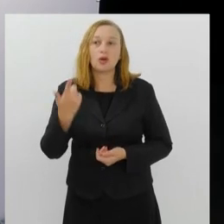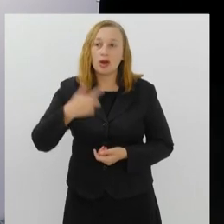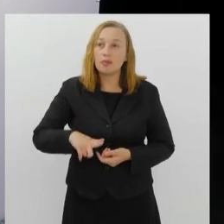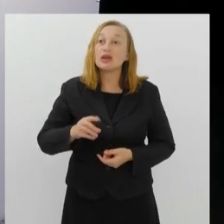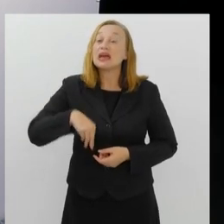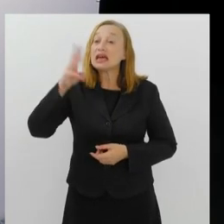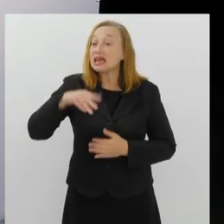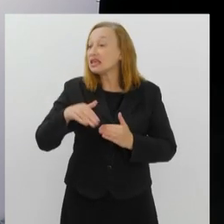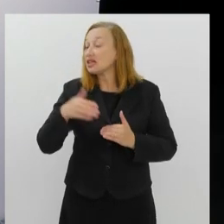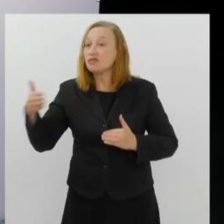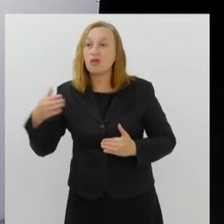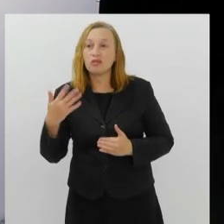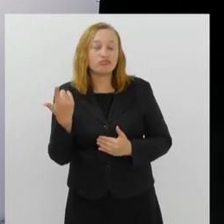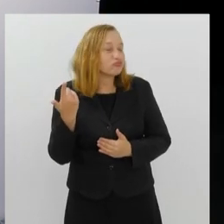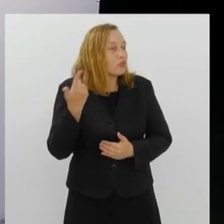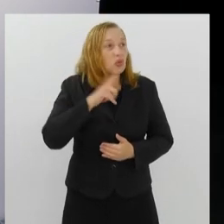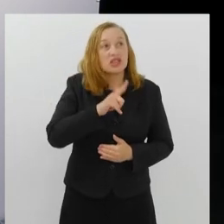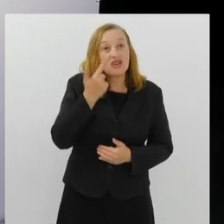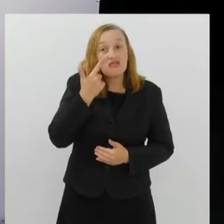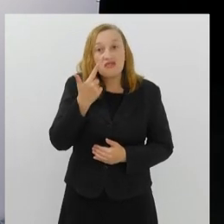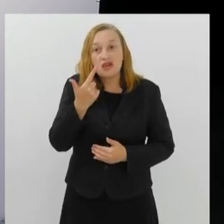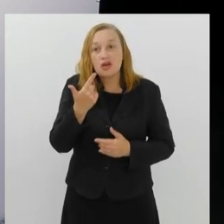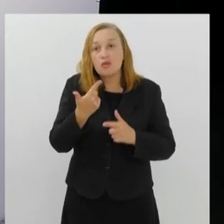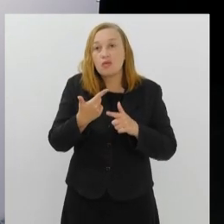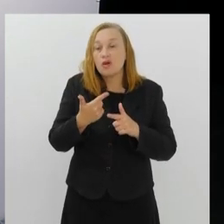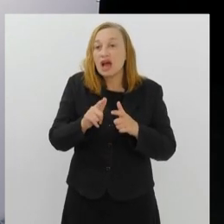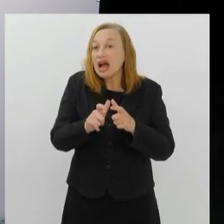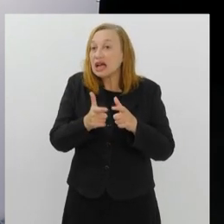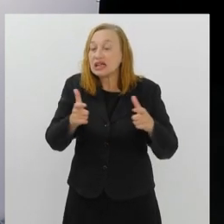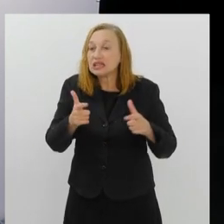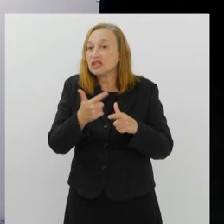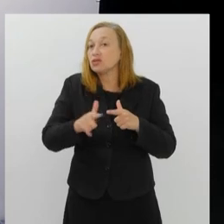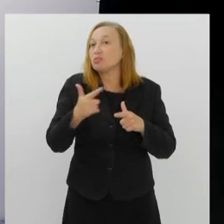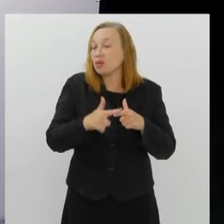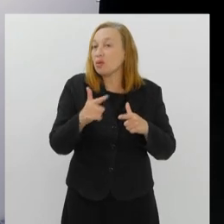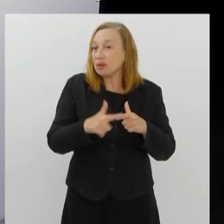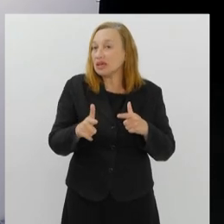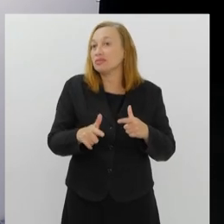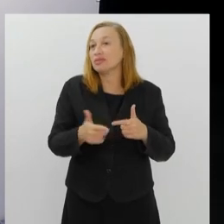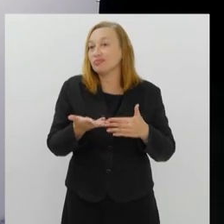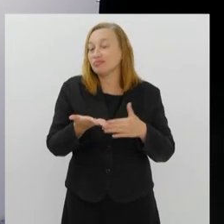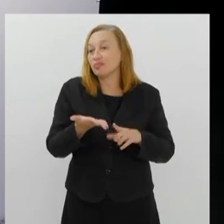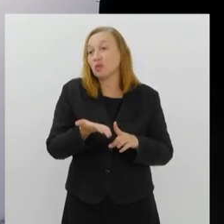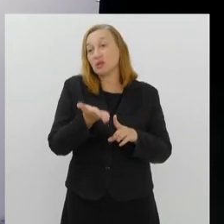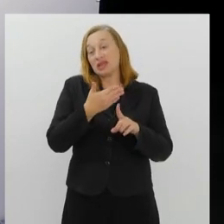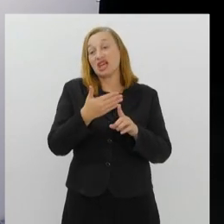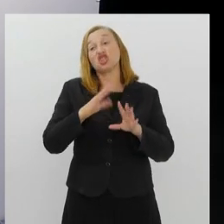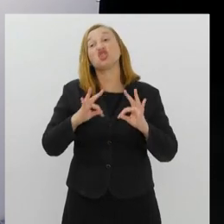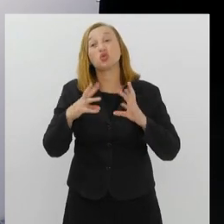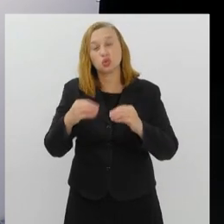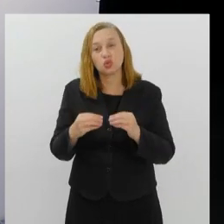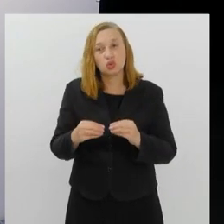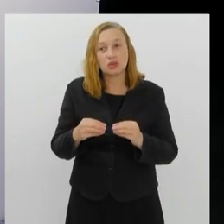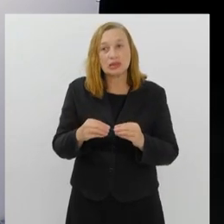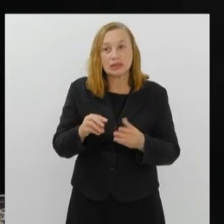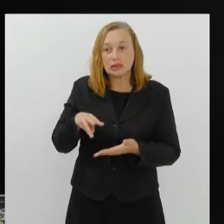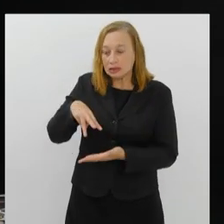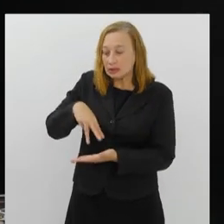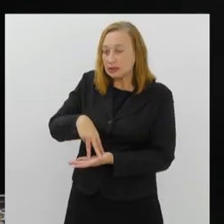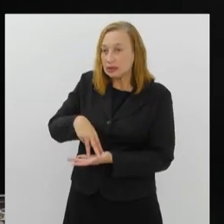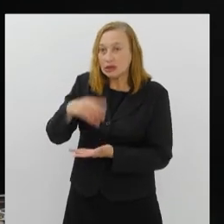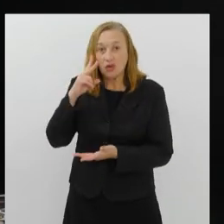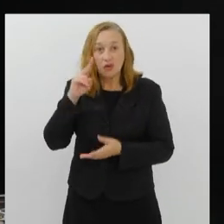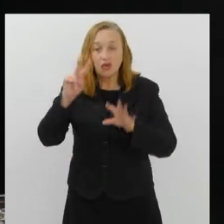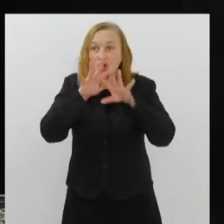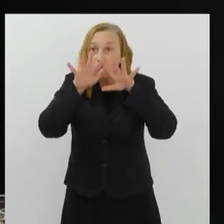eu repito, quem está de fora não consegue imaginar o quanto... Não imagina o quanto é por trás, né? Pisar ali na Sapucaí